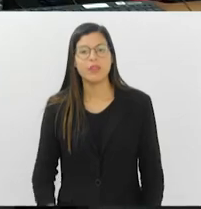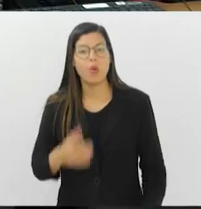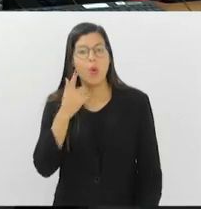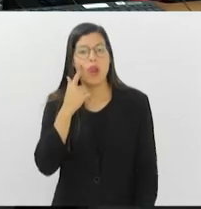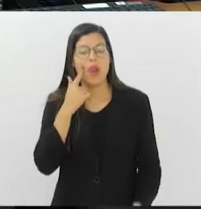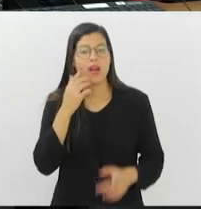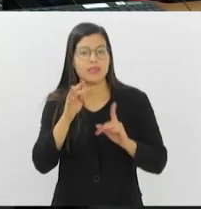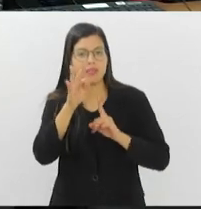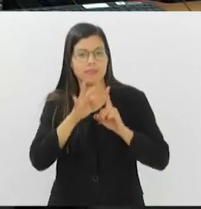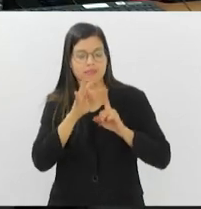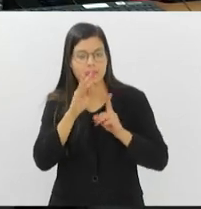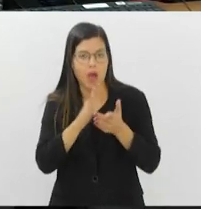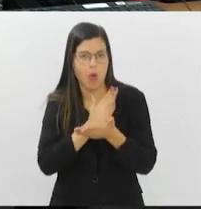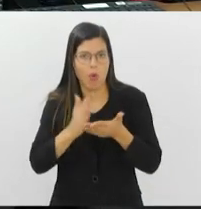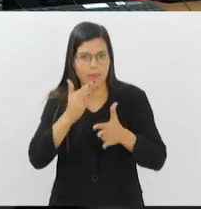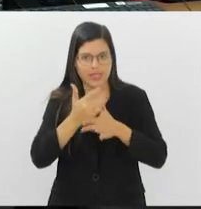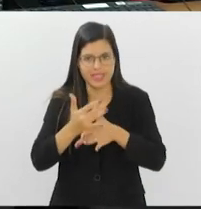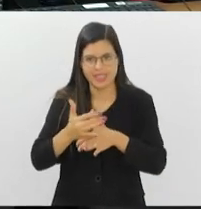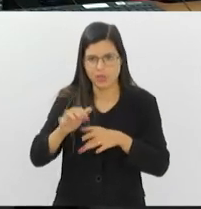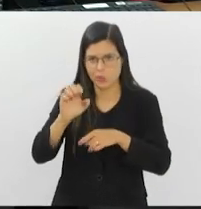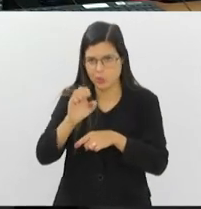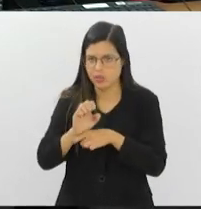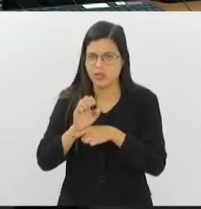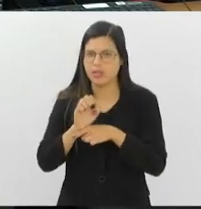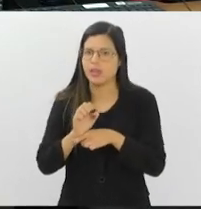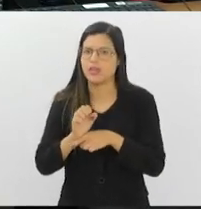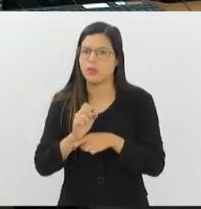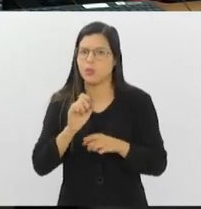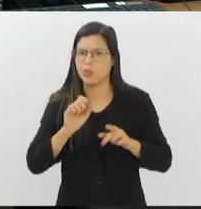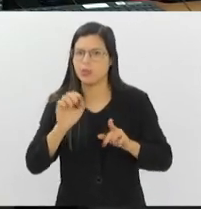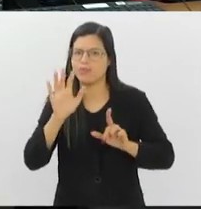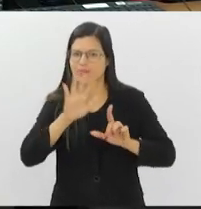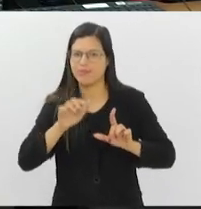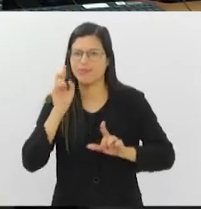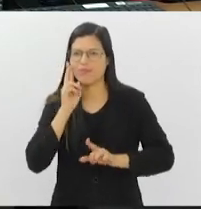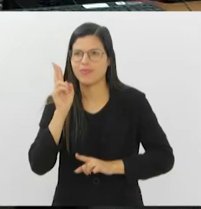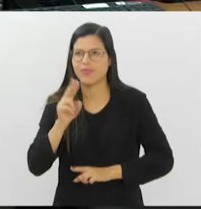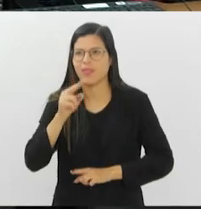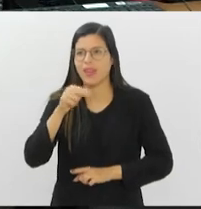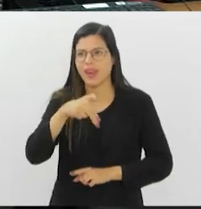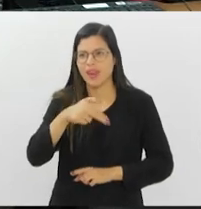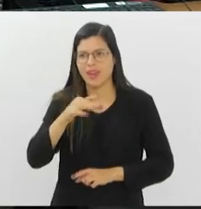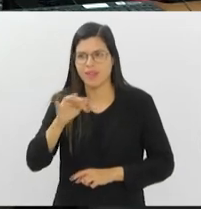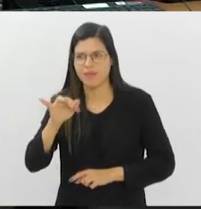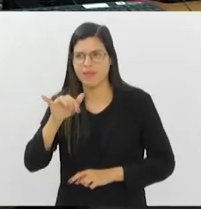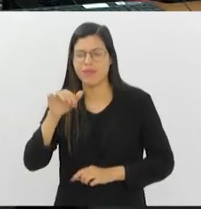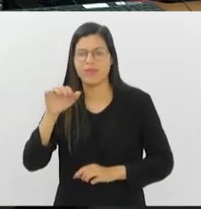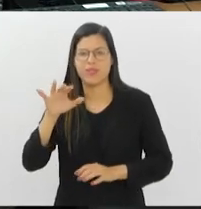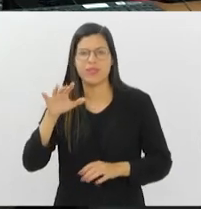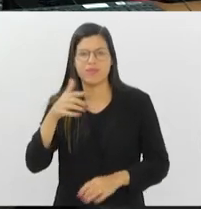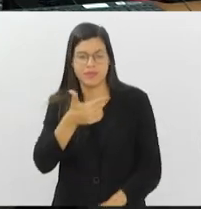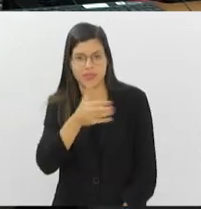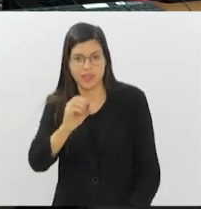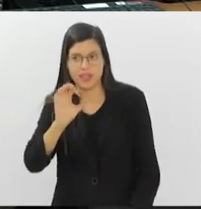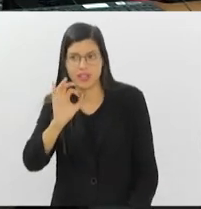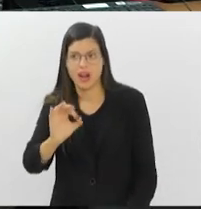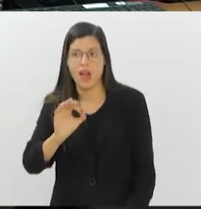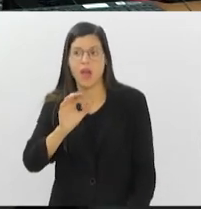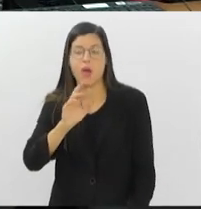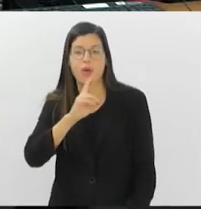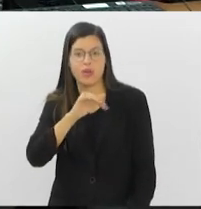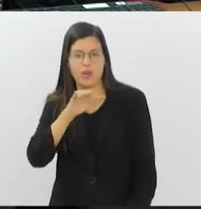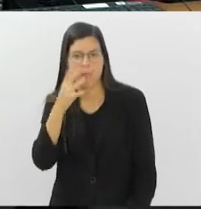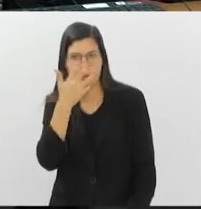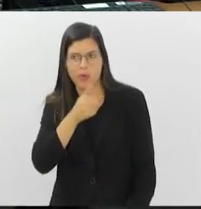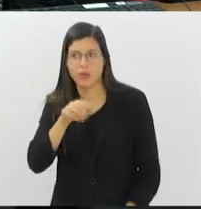tempo em algumas cidades do Estado aqui na tela você vê Nova Friburgo está nublado 10º bastante Frio Rio Bonito